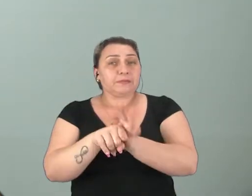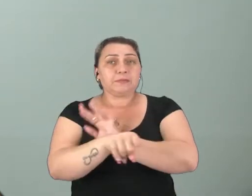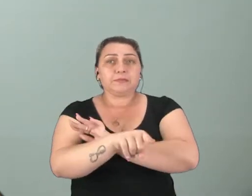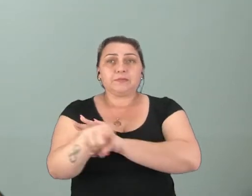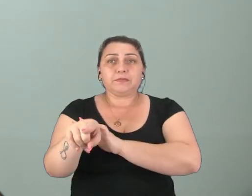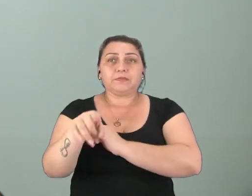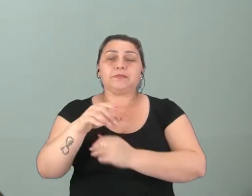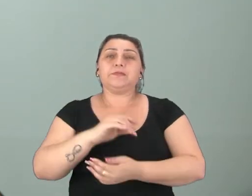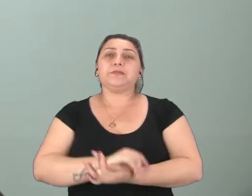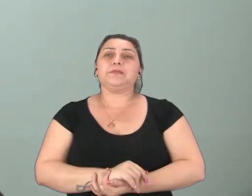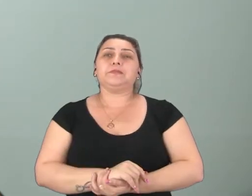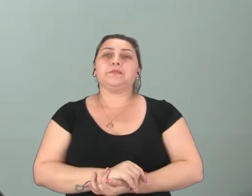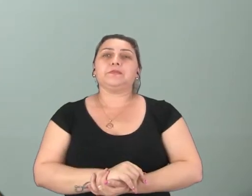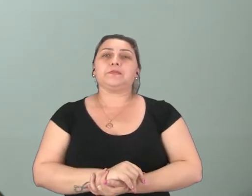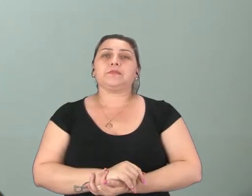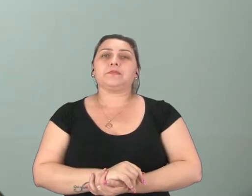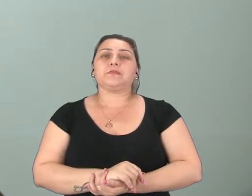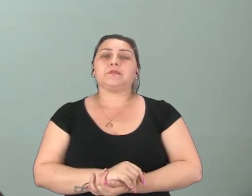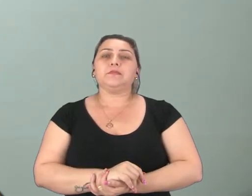para vocês,